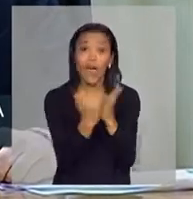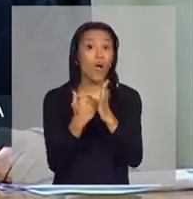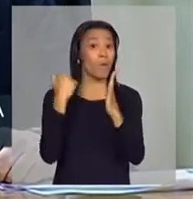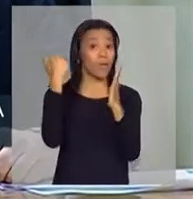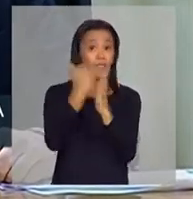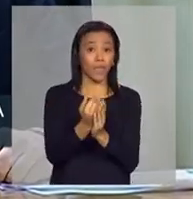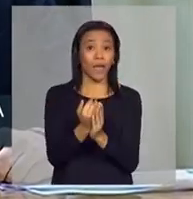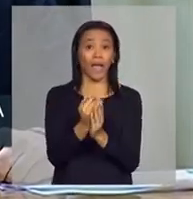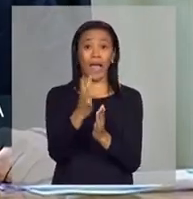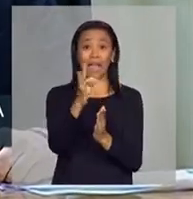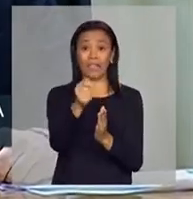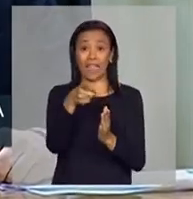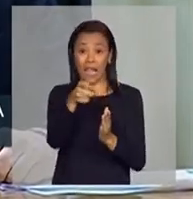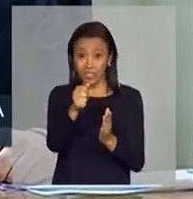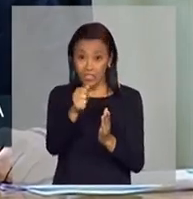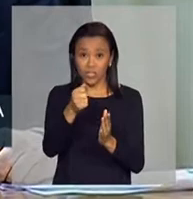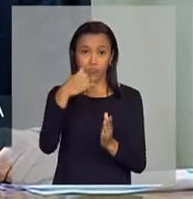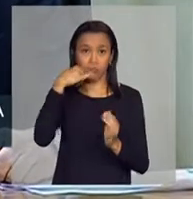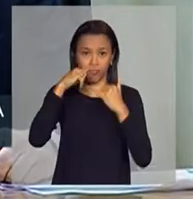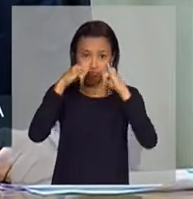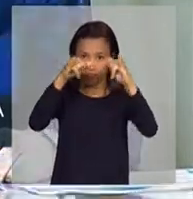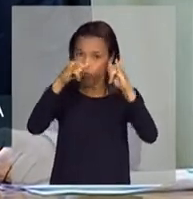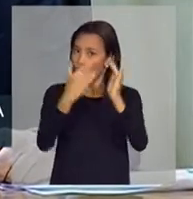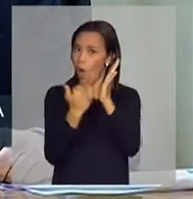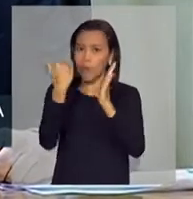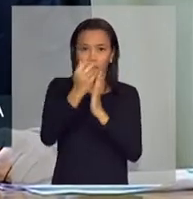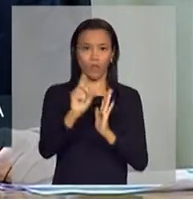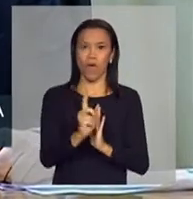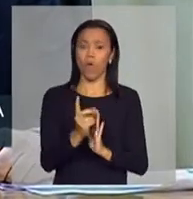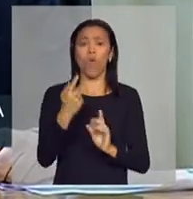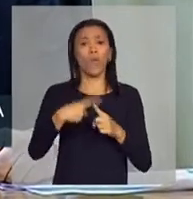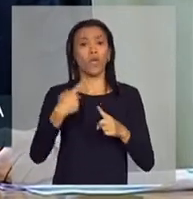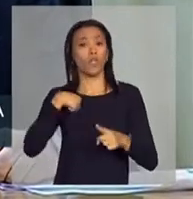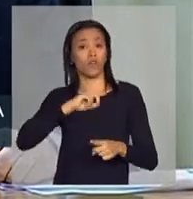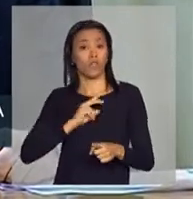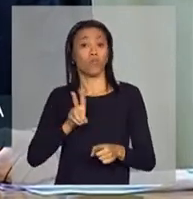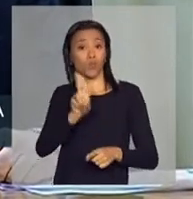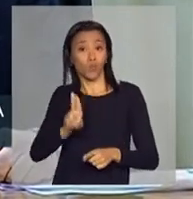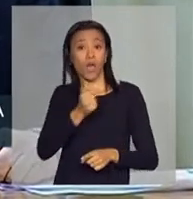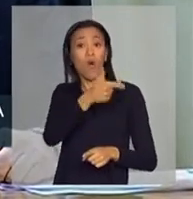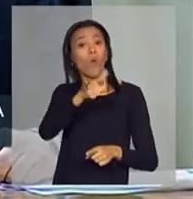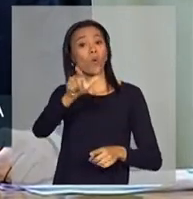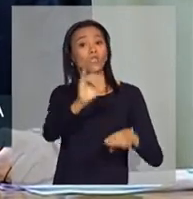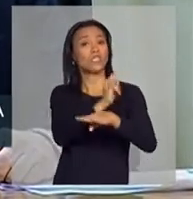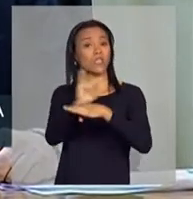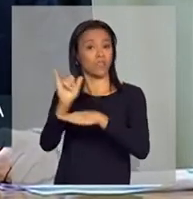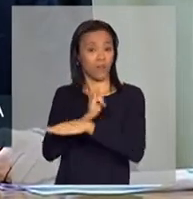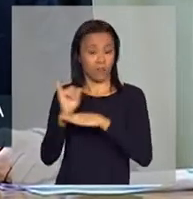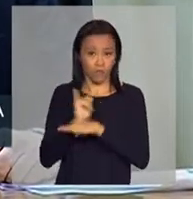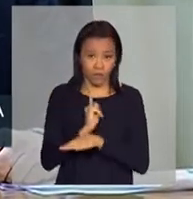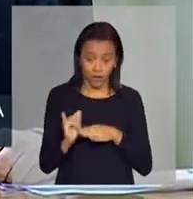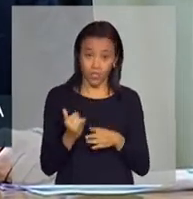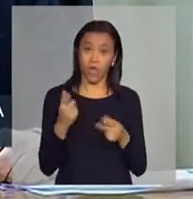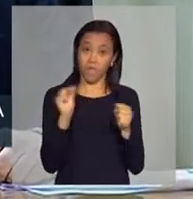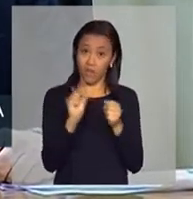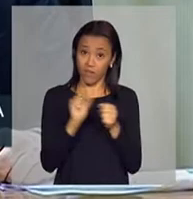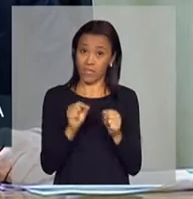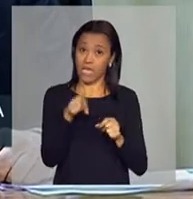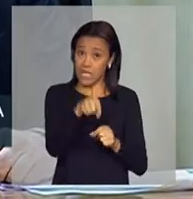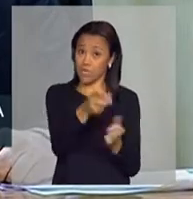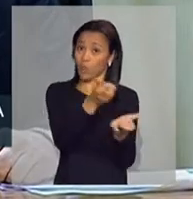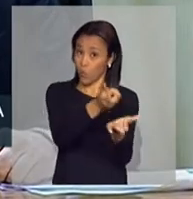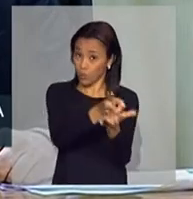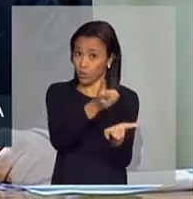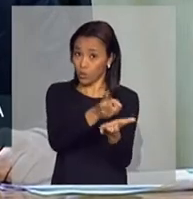tarifa de energia elétrica porque nós vamos usar outros instrumentos para realizar a manutenção